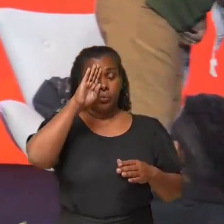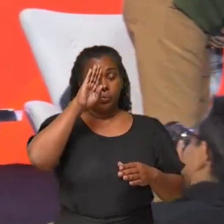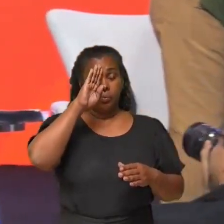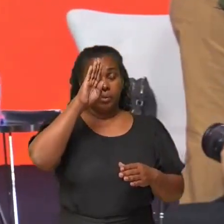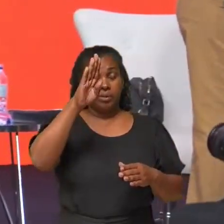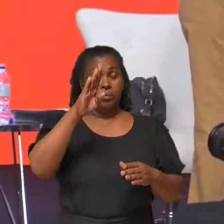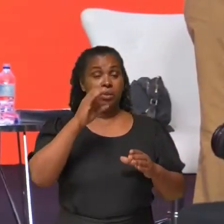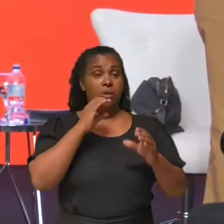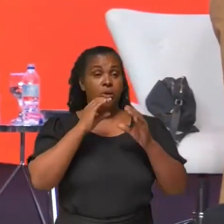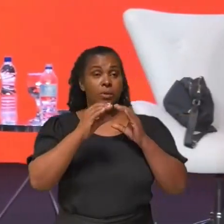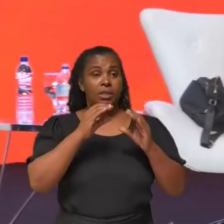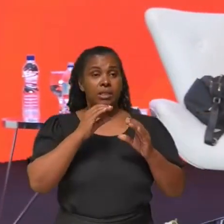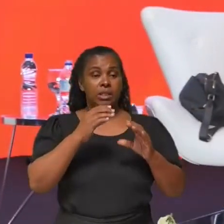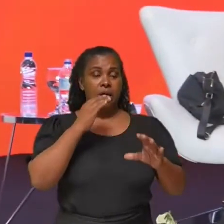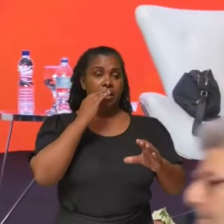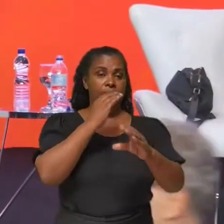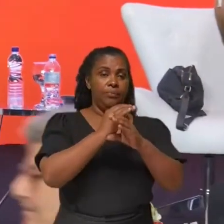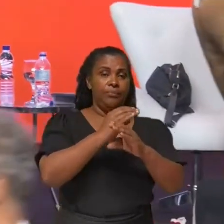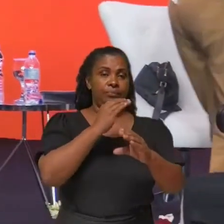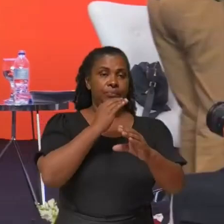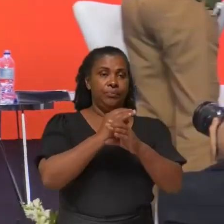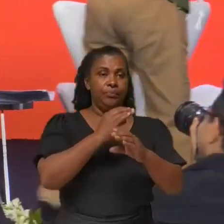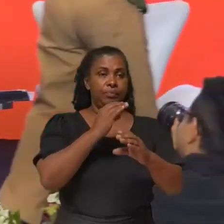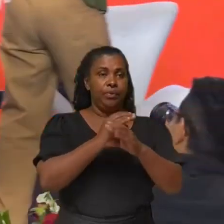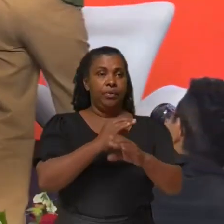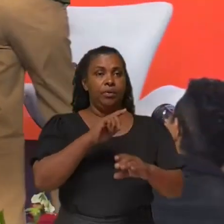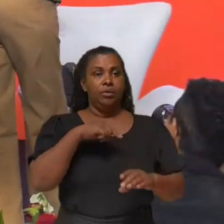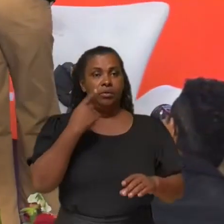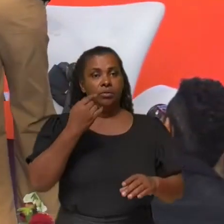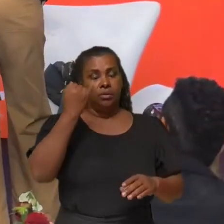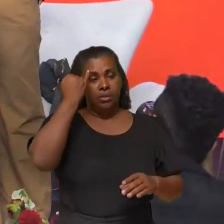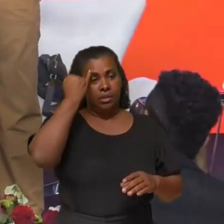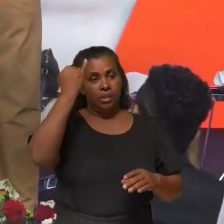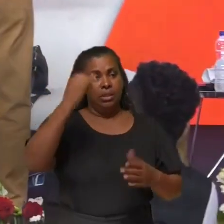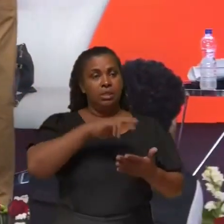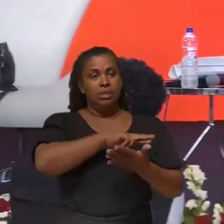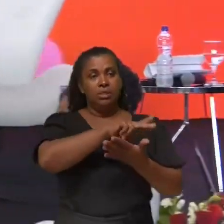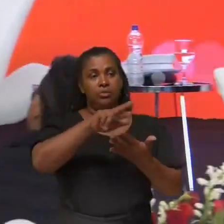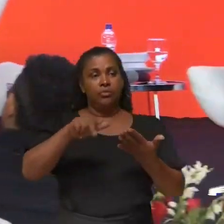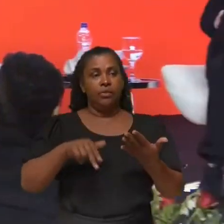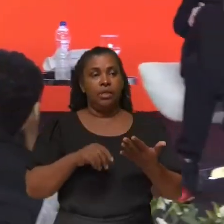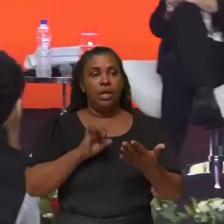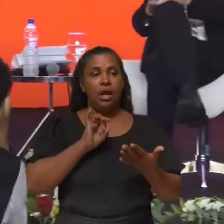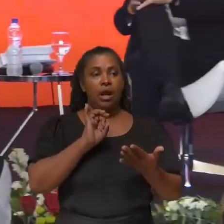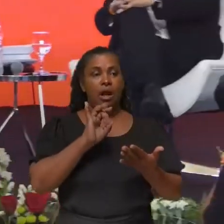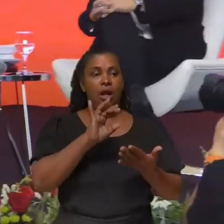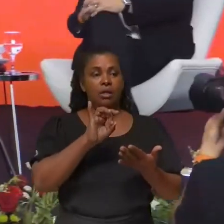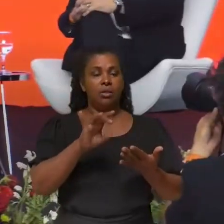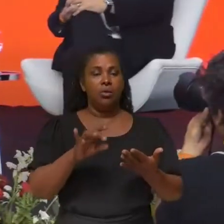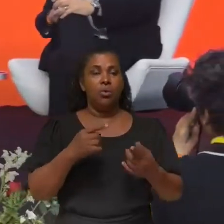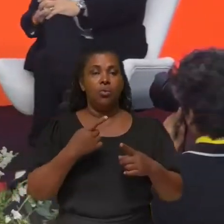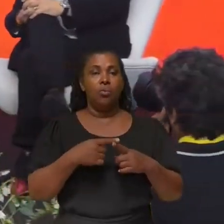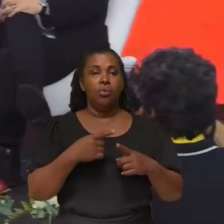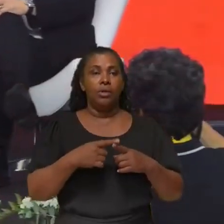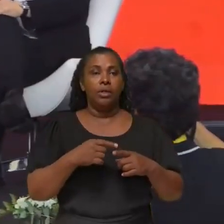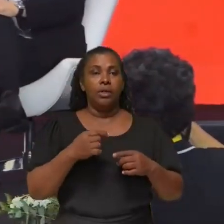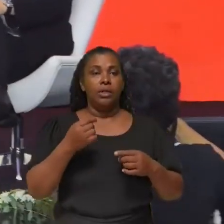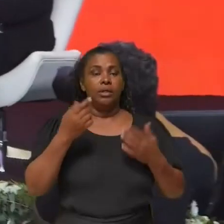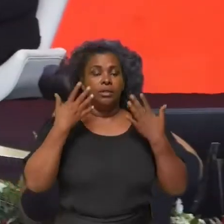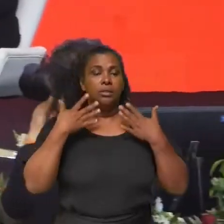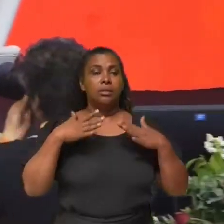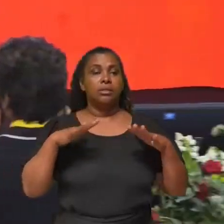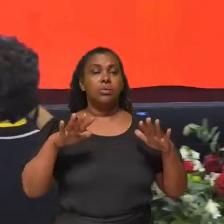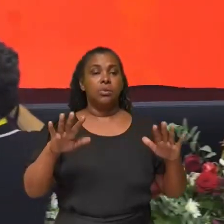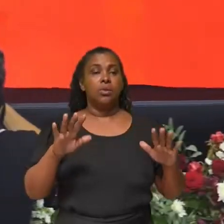daqui com ideias muito diversas sobre cada um e cada qual, porque é da natureza da comunicação. E